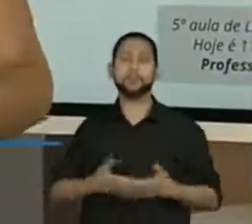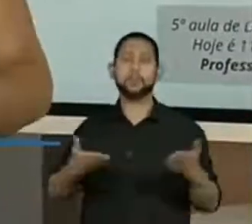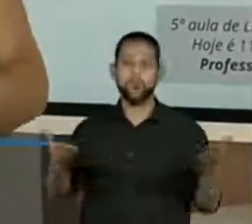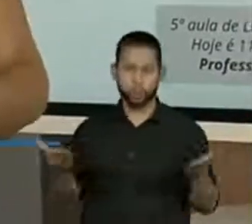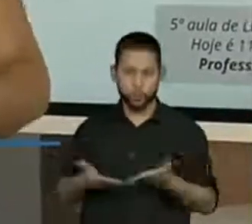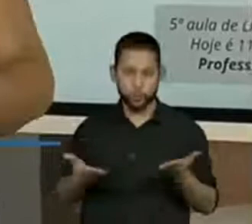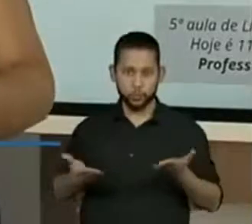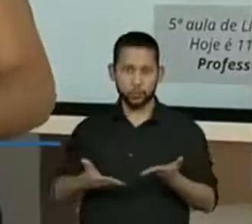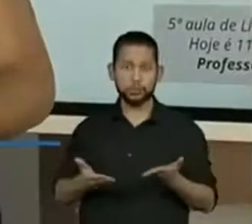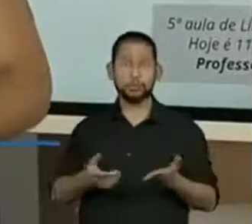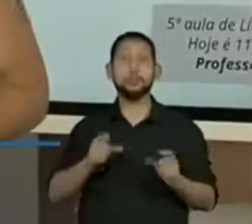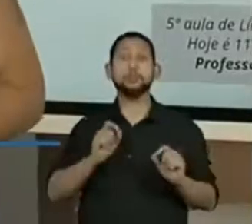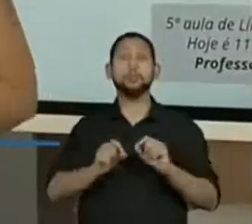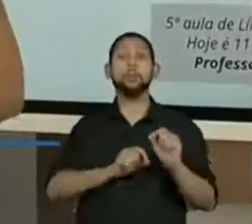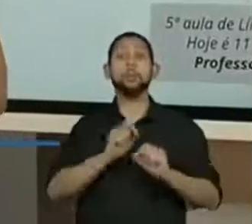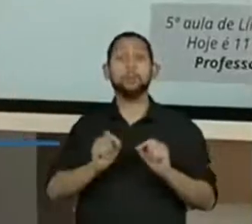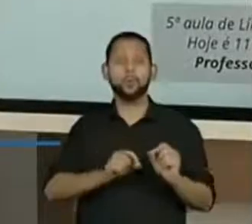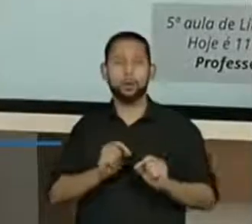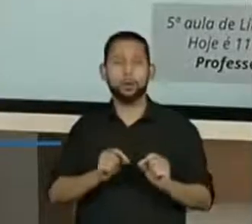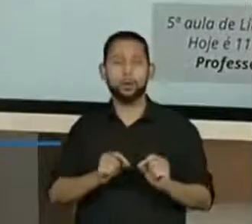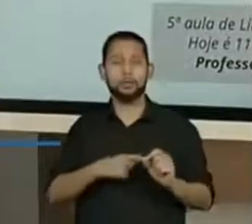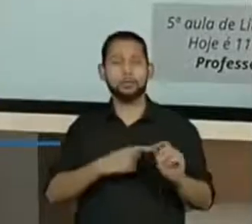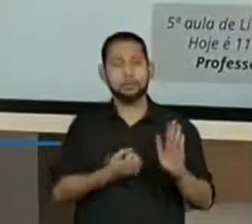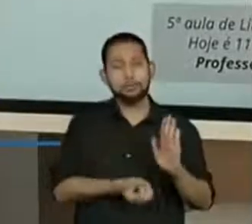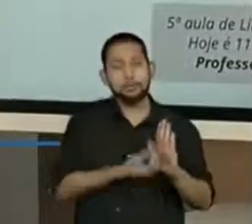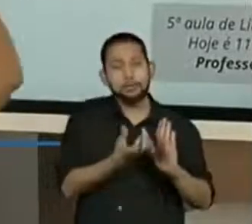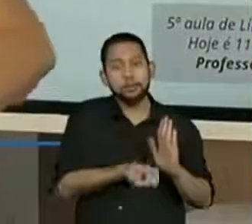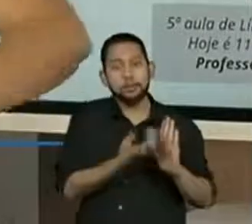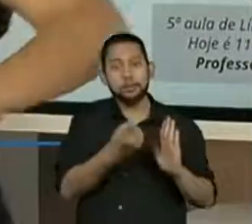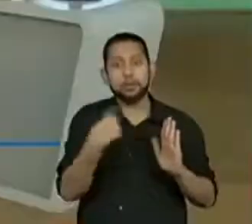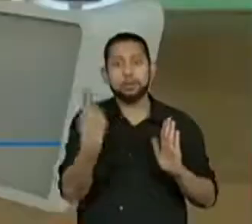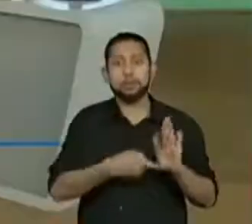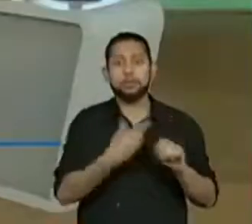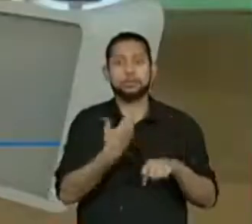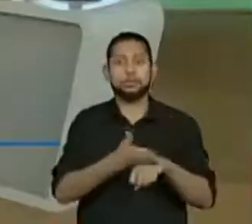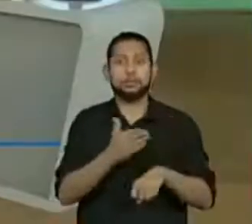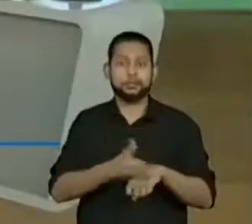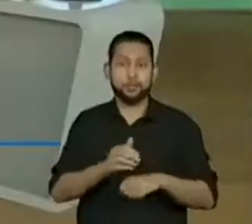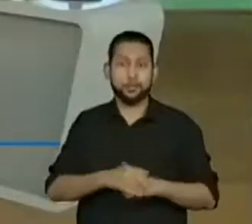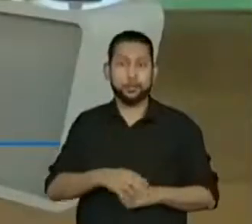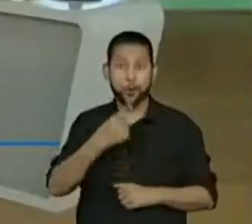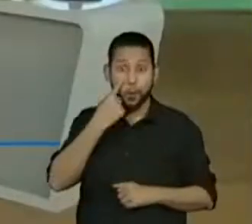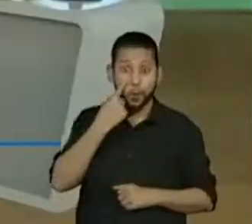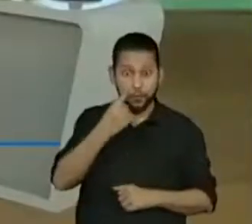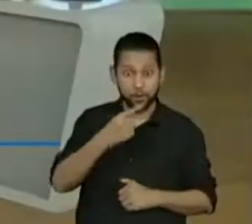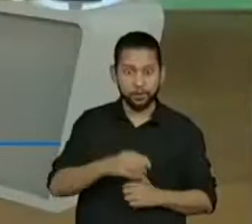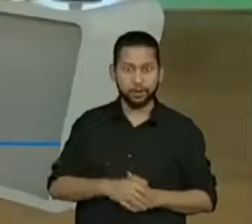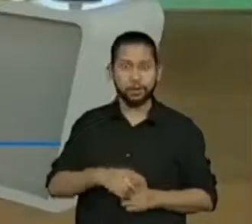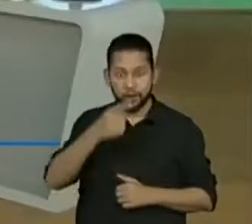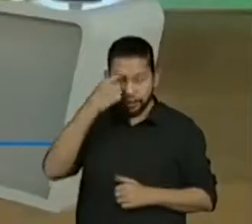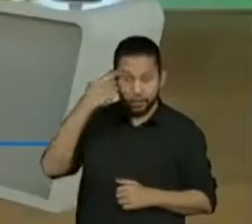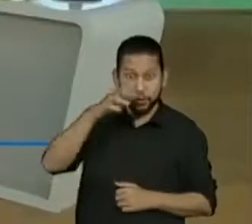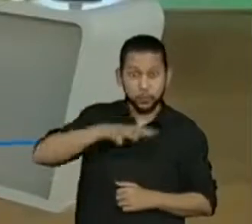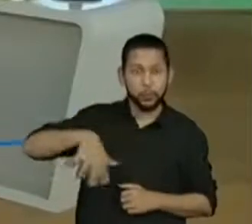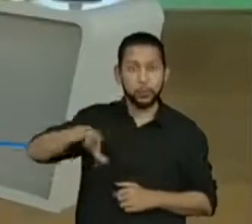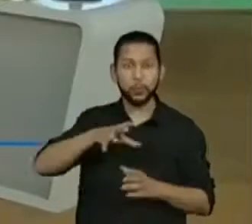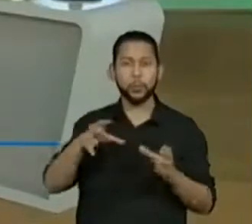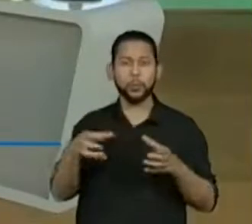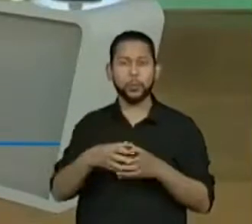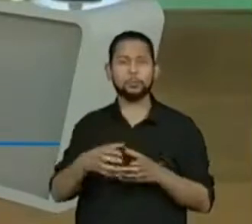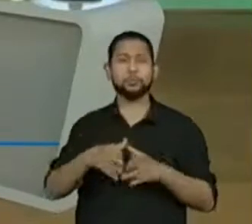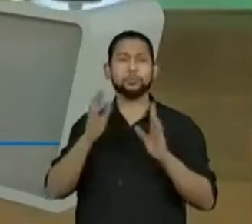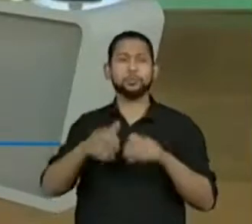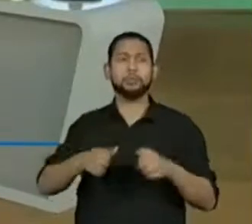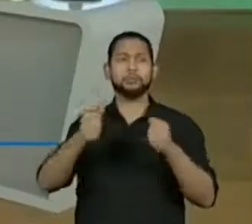hoje uma roteirização de Sarau a quero ver esse povo aqui que já